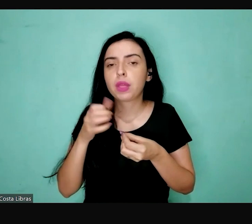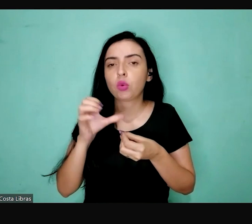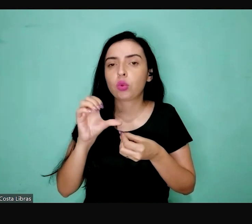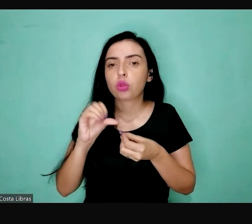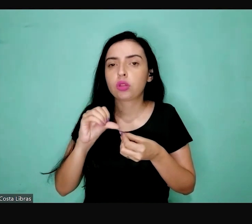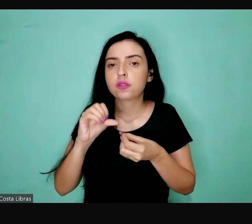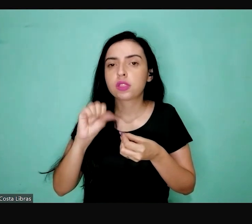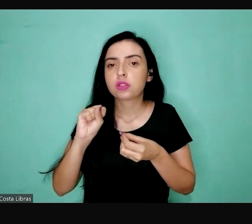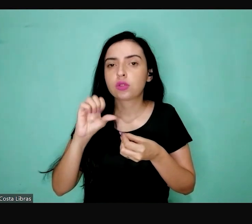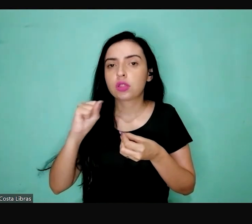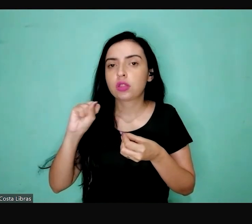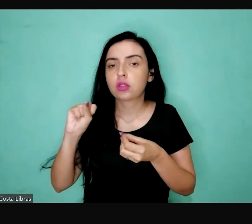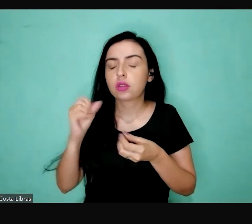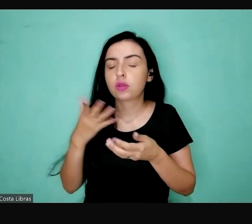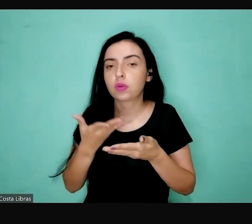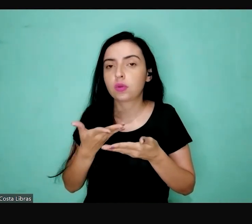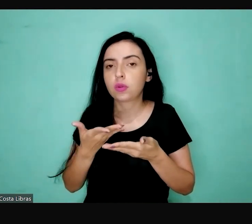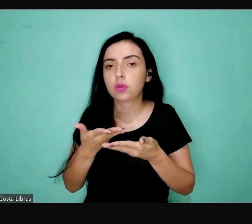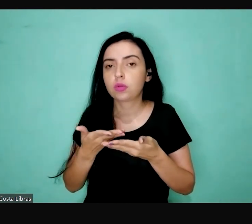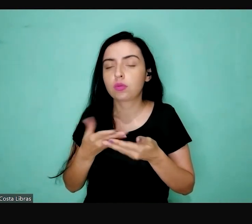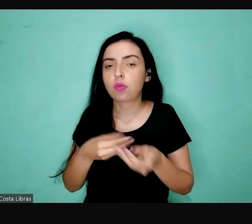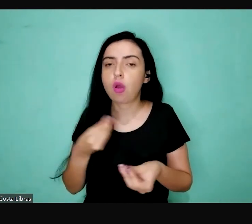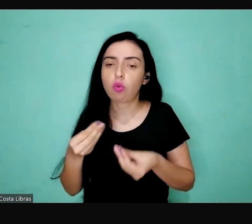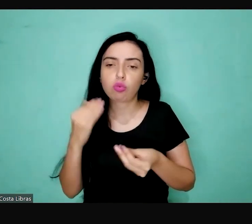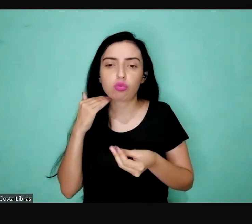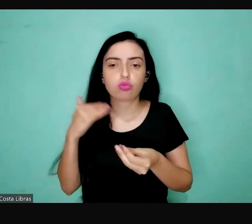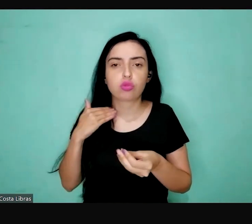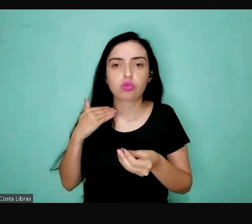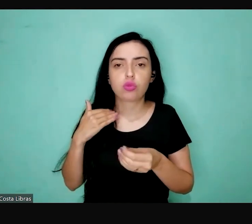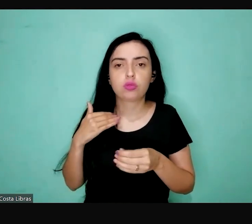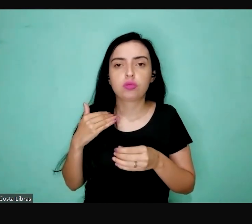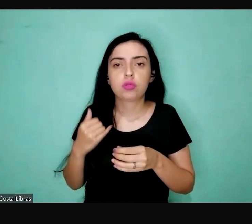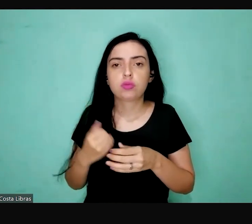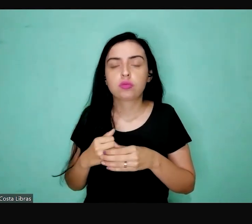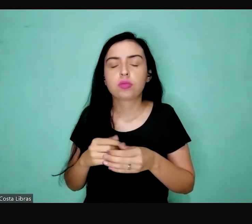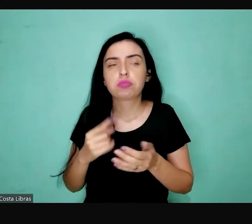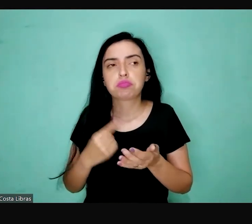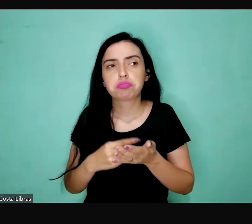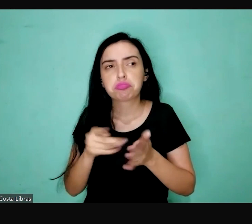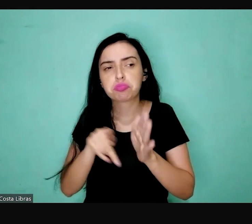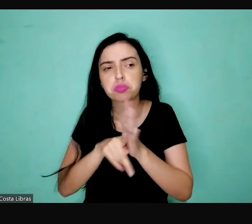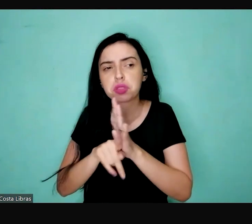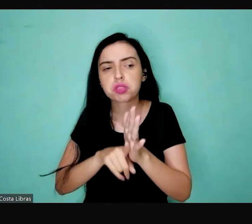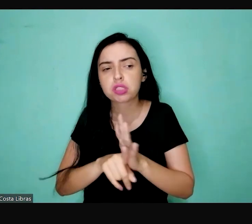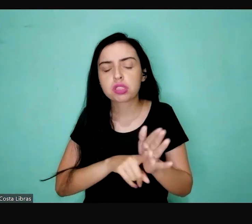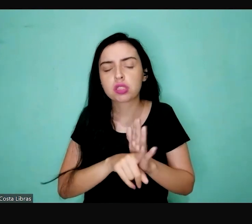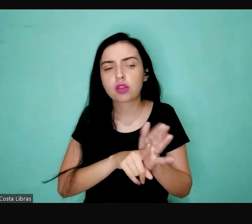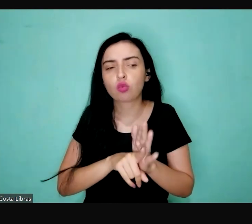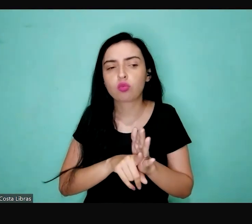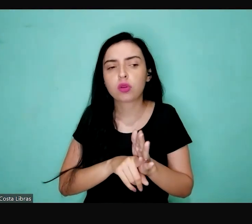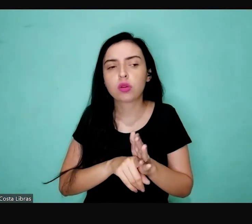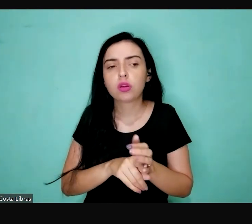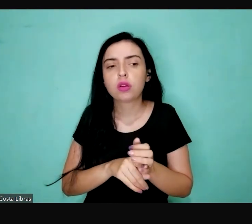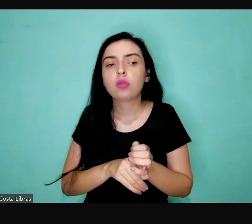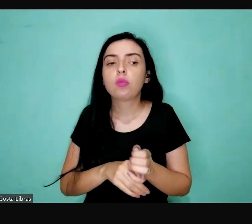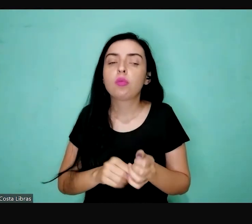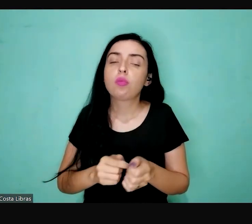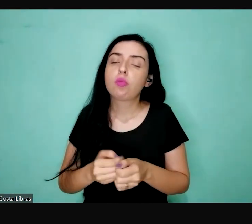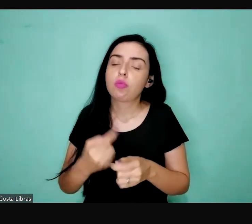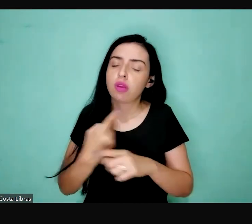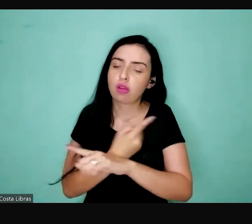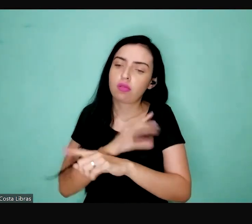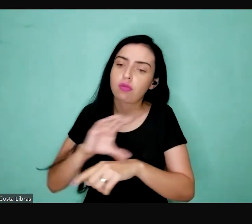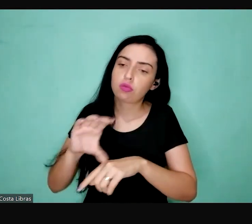1988 alguns juízes plantejaram uma questão de inconstitucionalidade